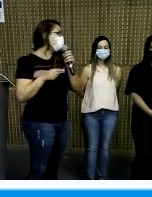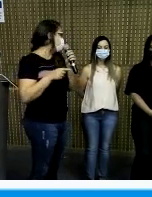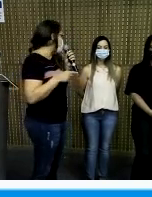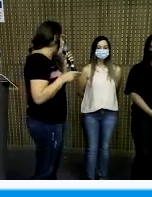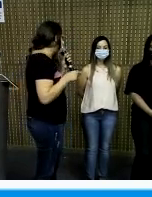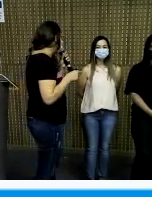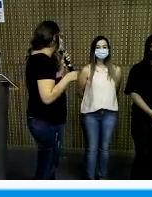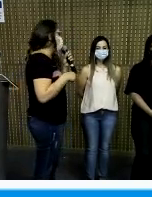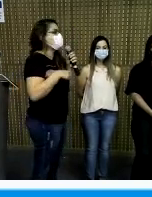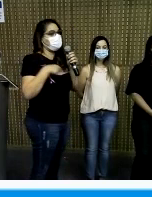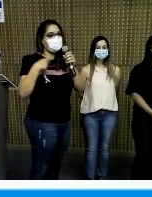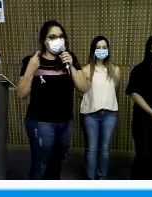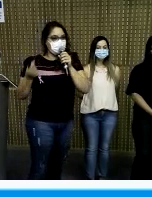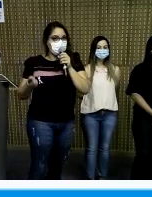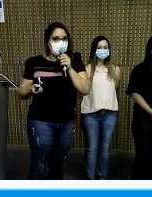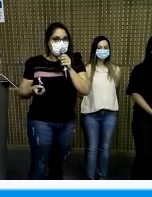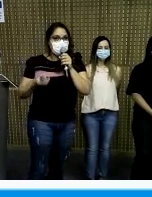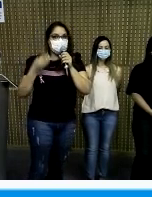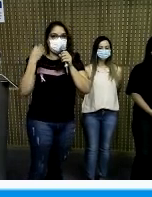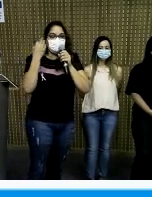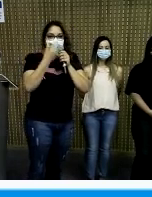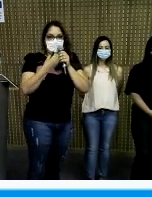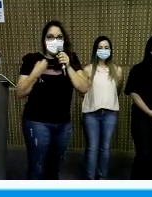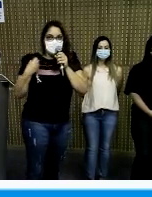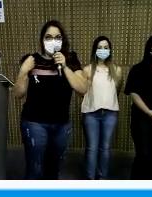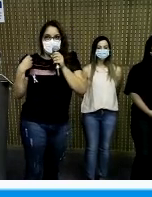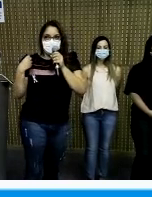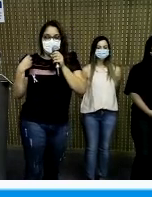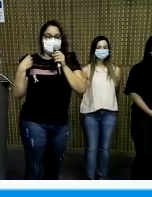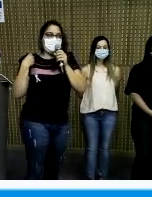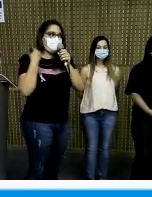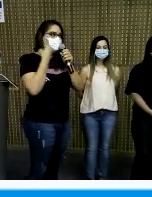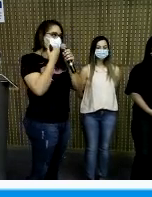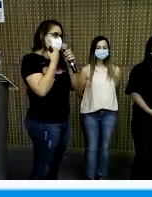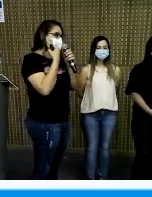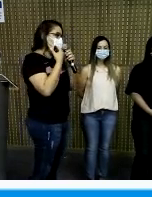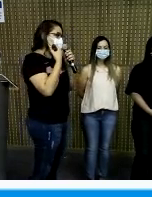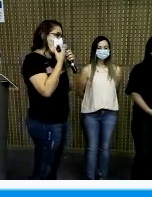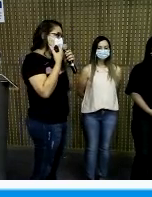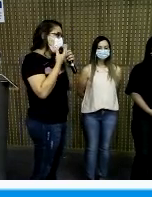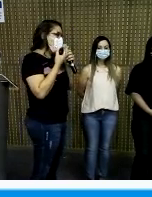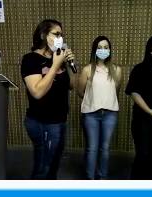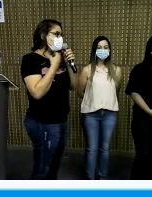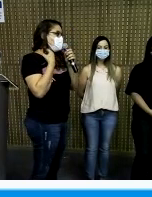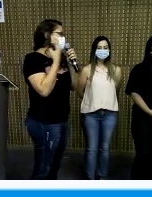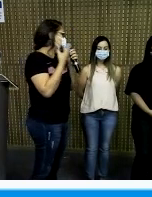quando solicitado, até para a questão de avaliação de acamados, para a questão de